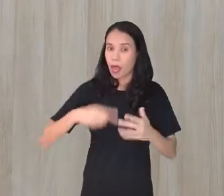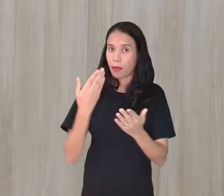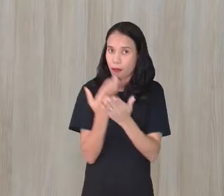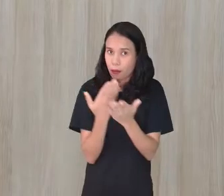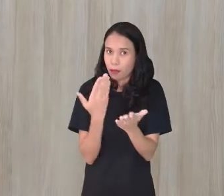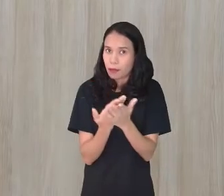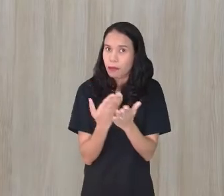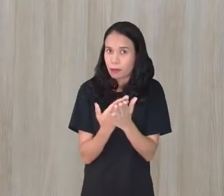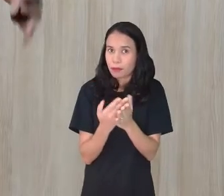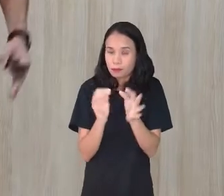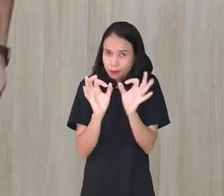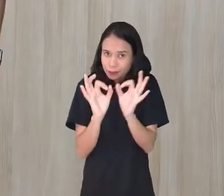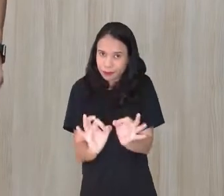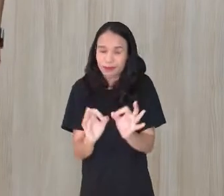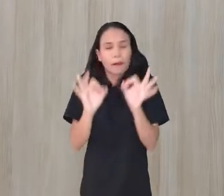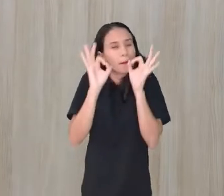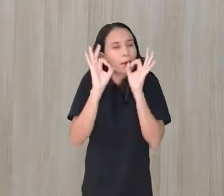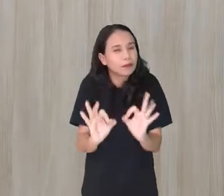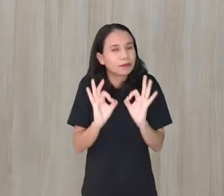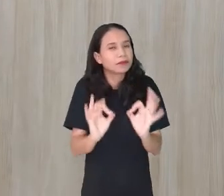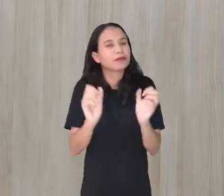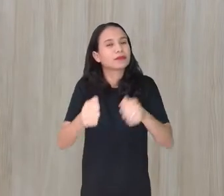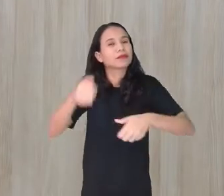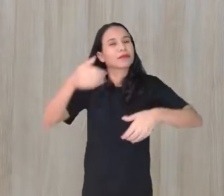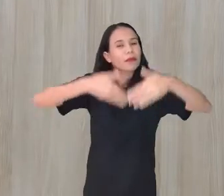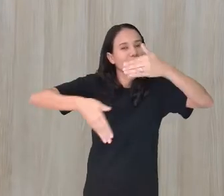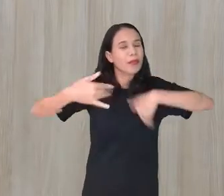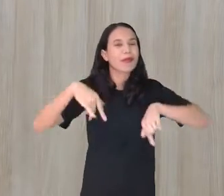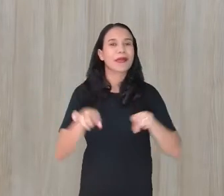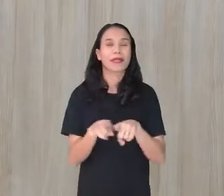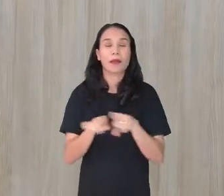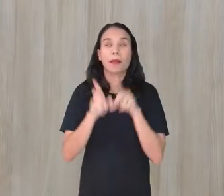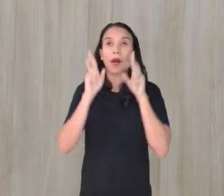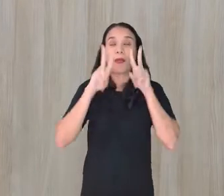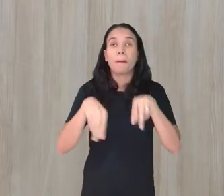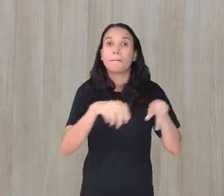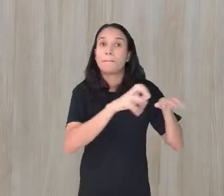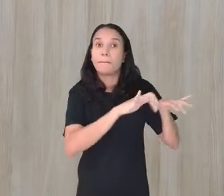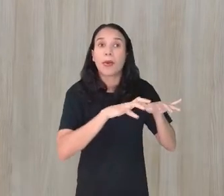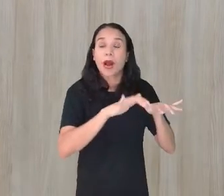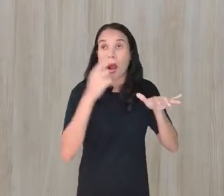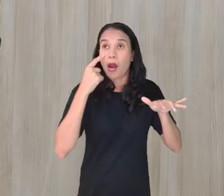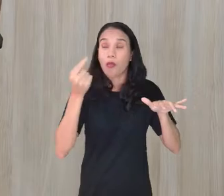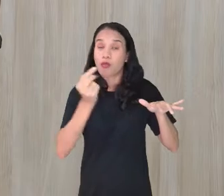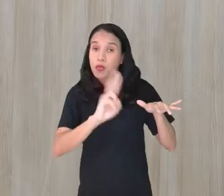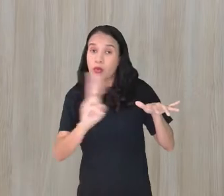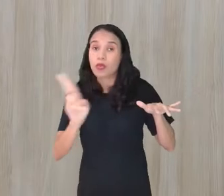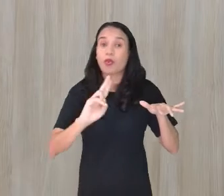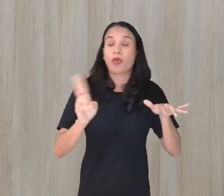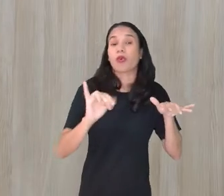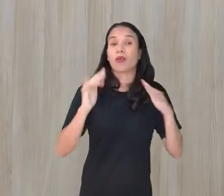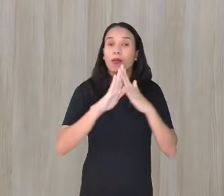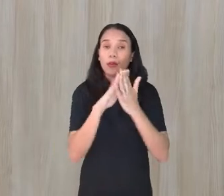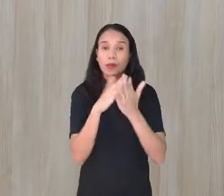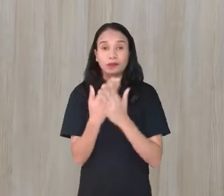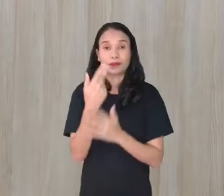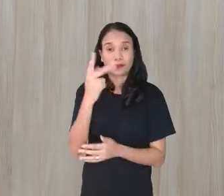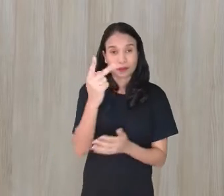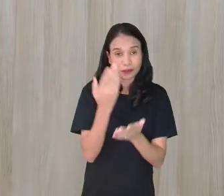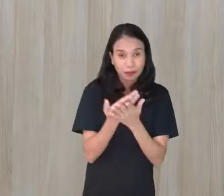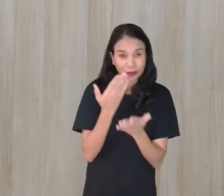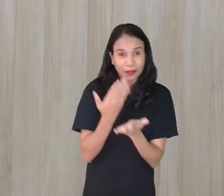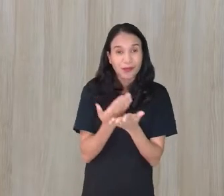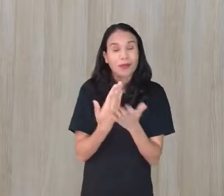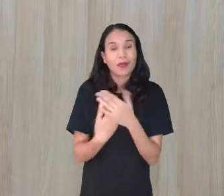aula, beleza? E com certeza você pode participar aí do chat com a gente, mandando seu nome, mandando a escola que você